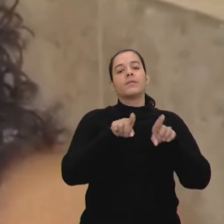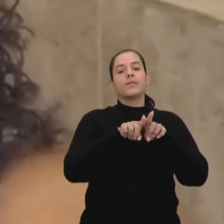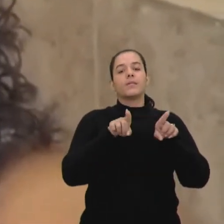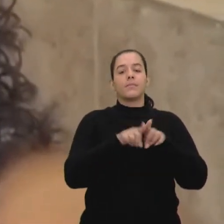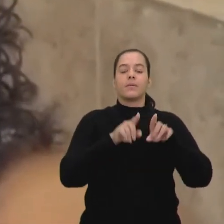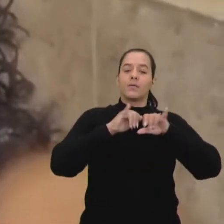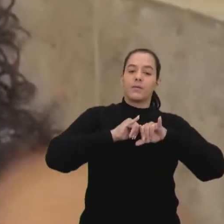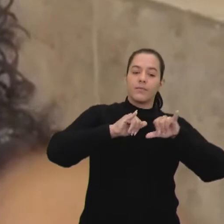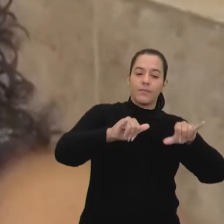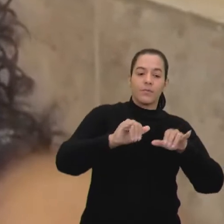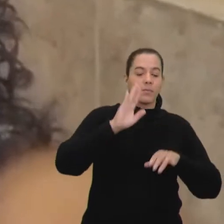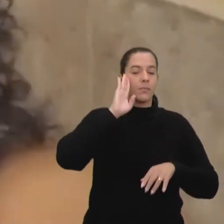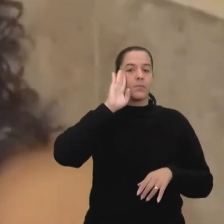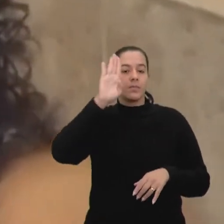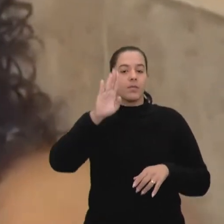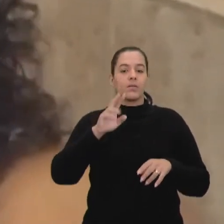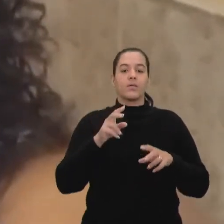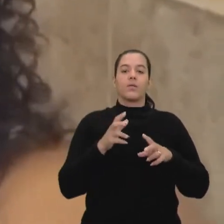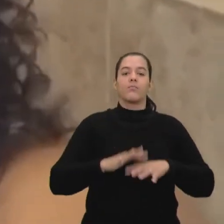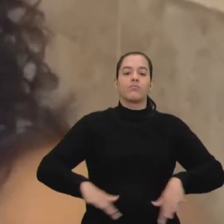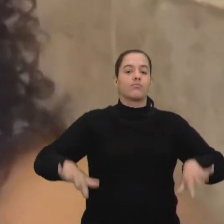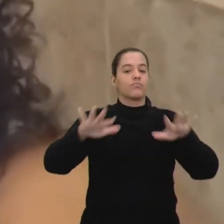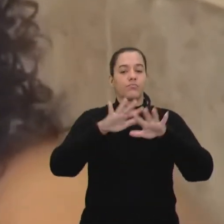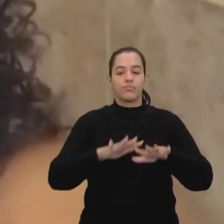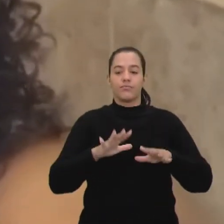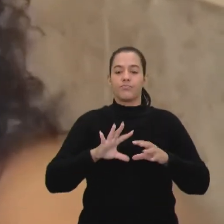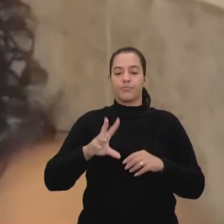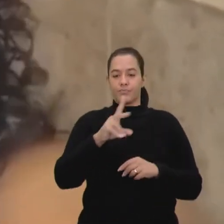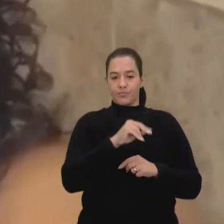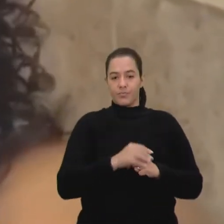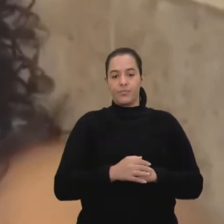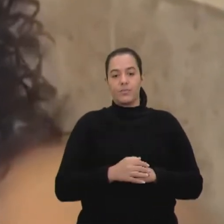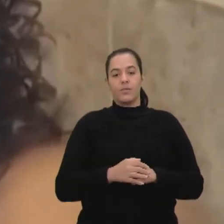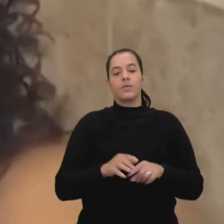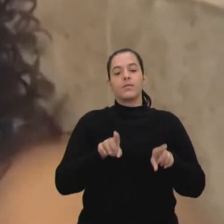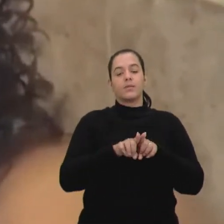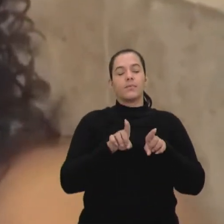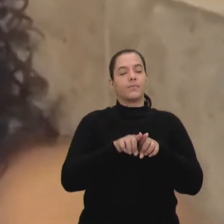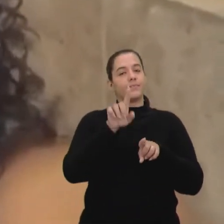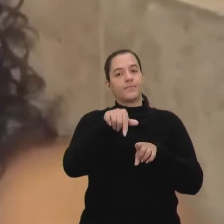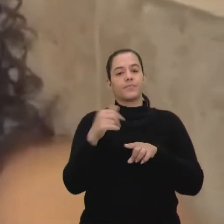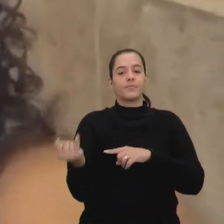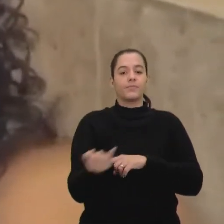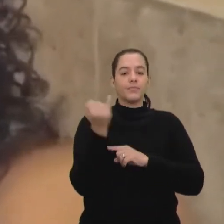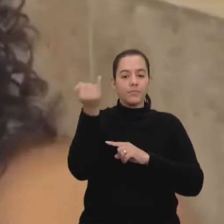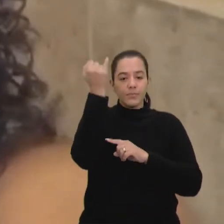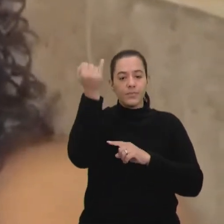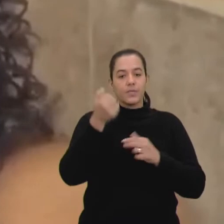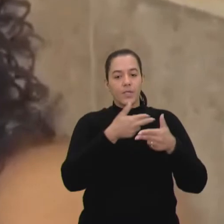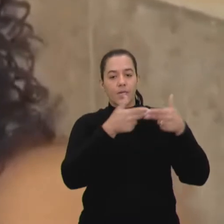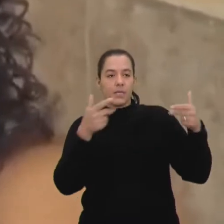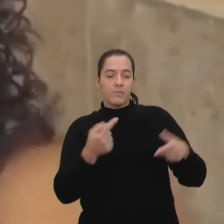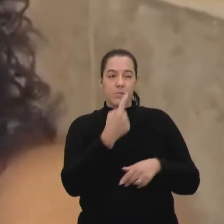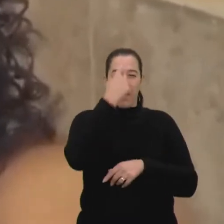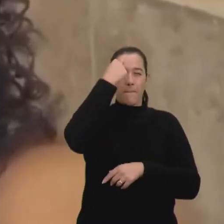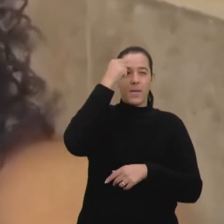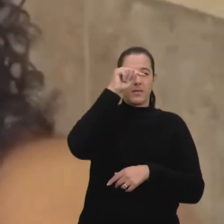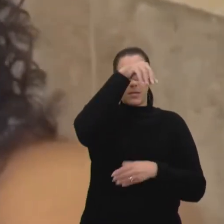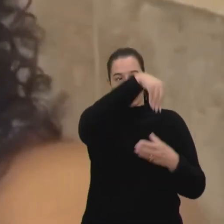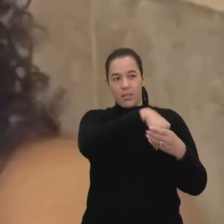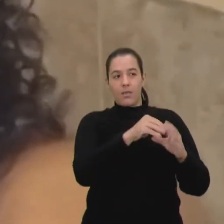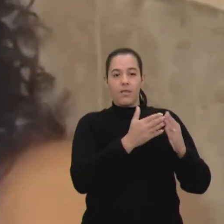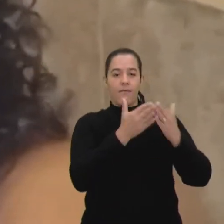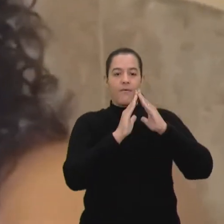aqueles que realmente fazem a roda da cidade girar. E além disso, ela é uma ferramenta muito importante para poder tirar o estigma de que dentro da